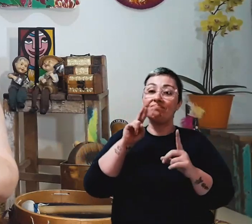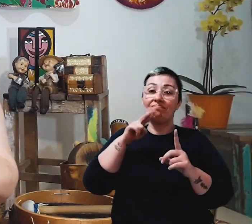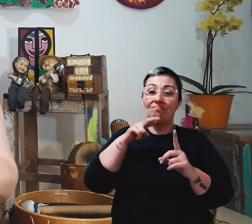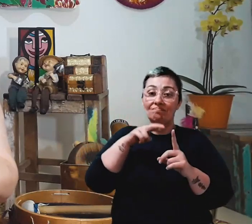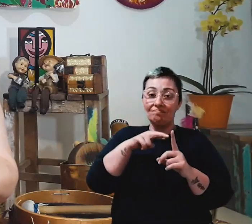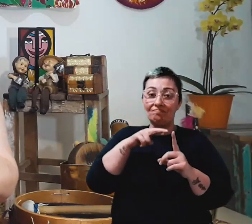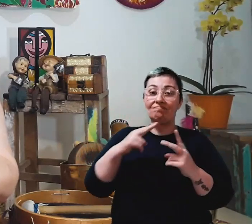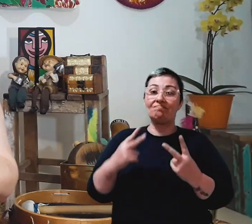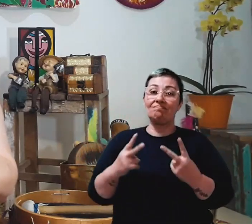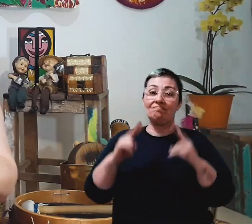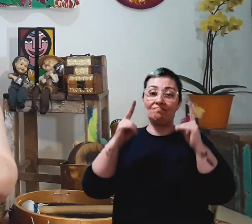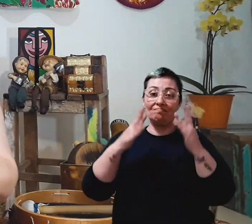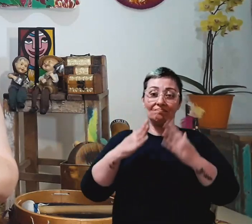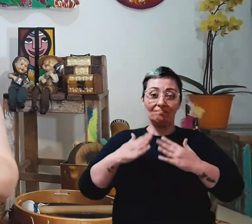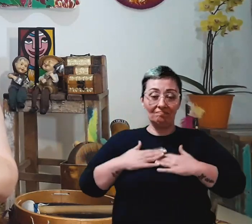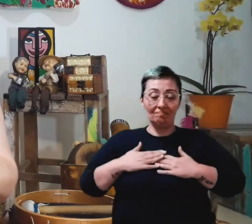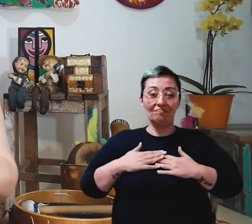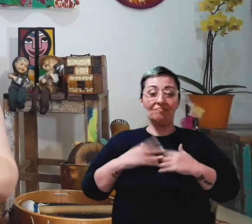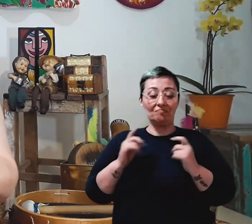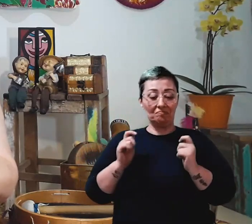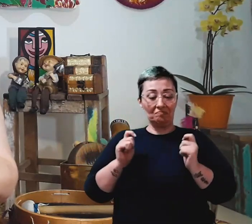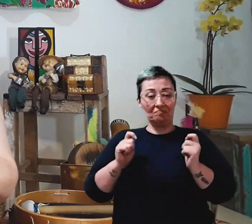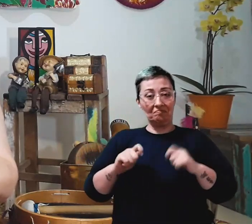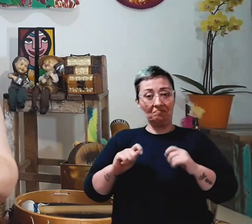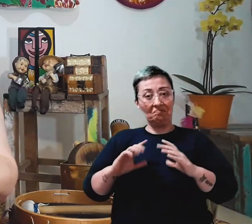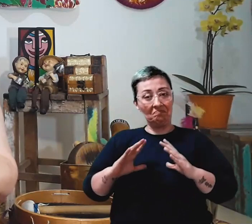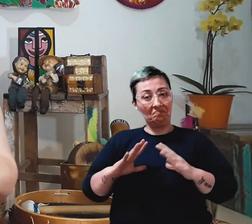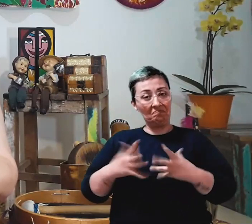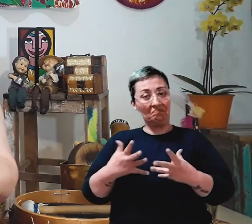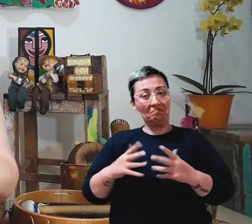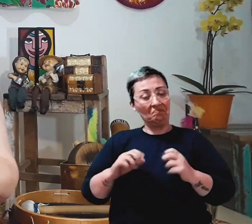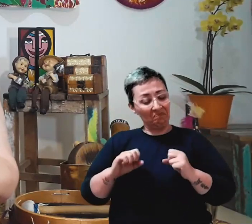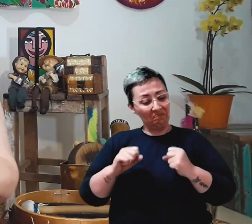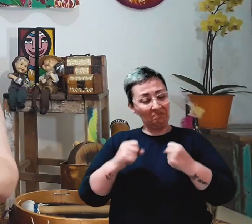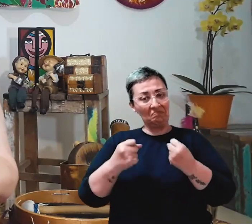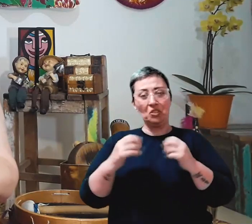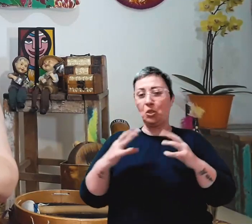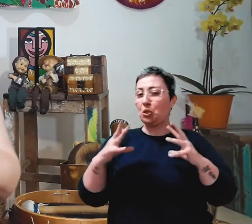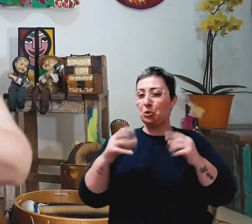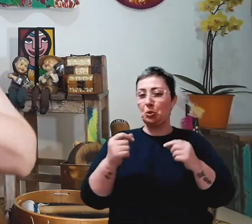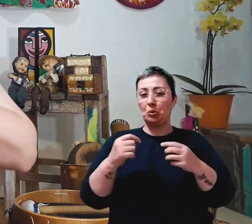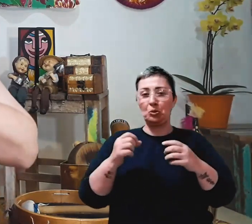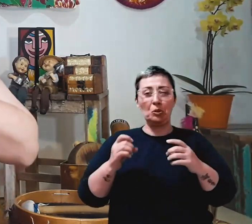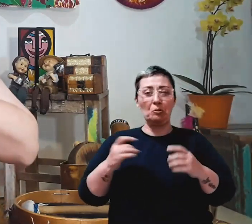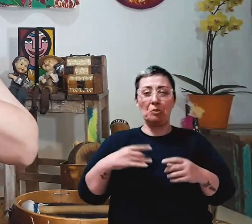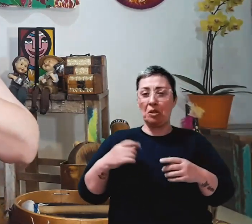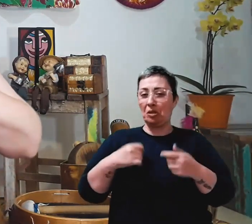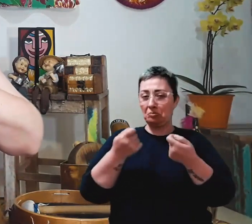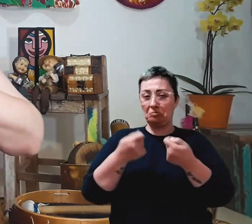verdadeiro valor e a minha capacidade de enfrentar todos os meus medos.